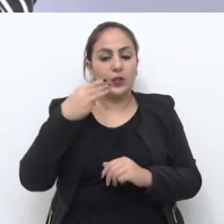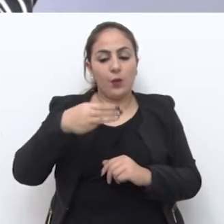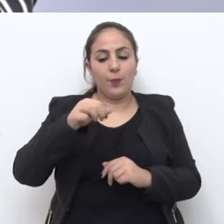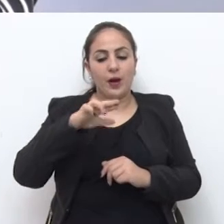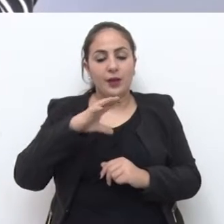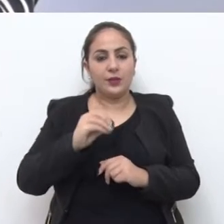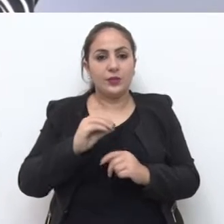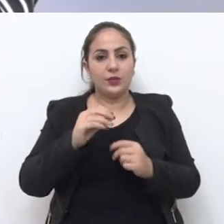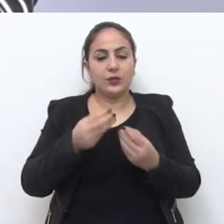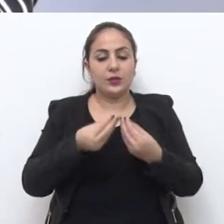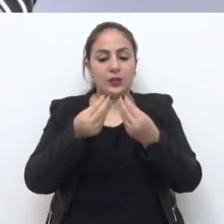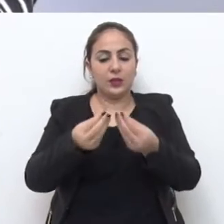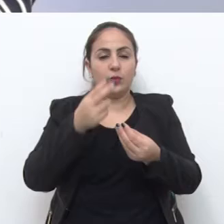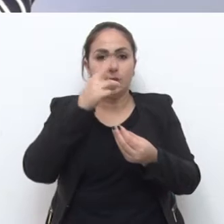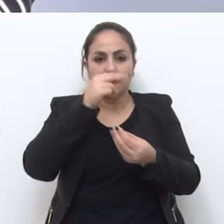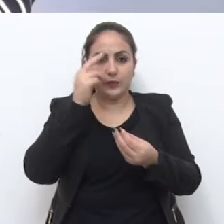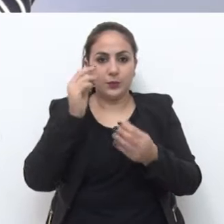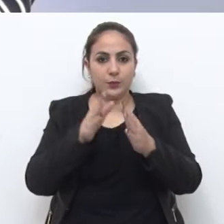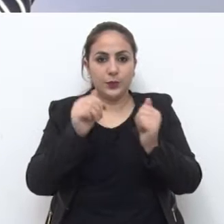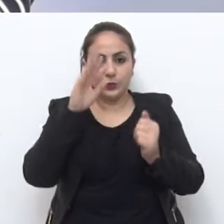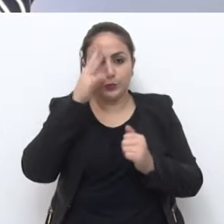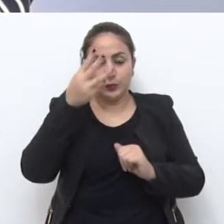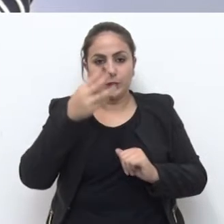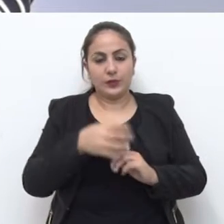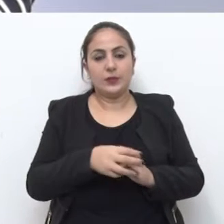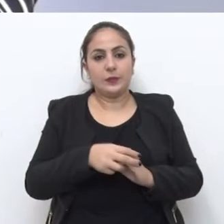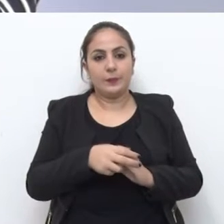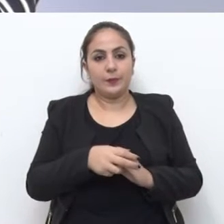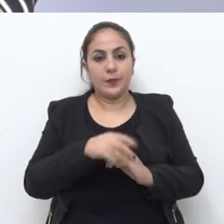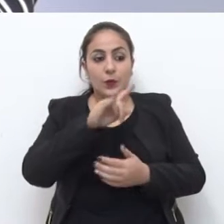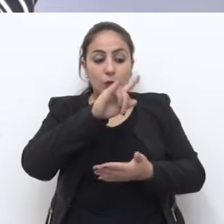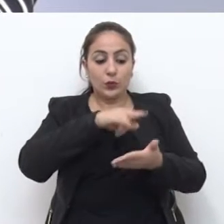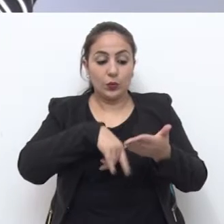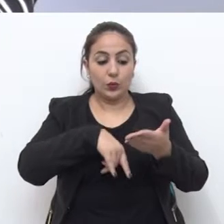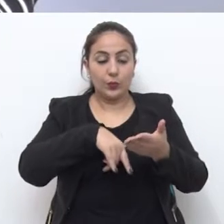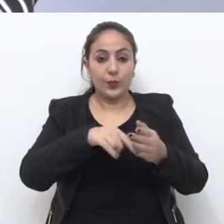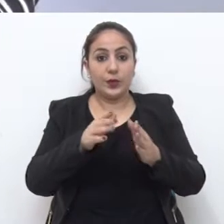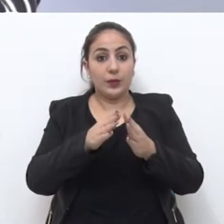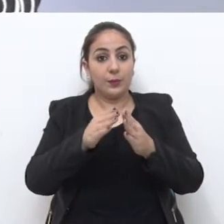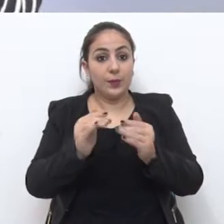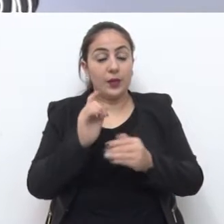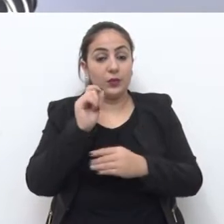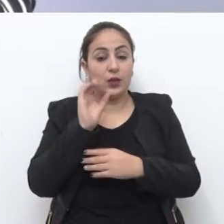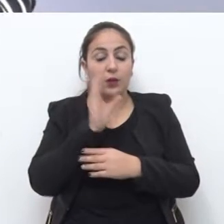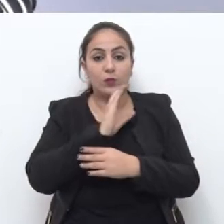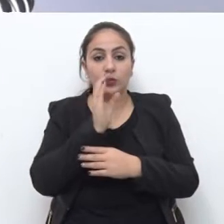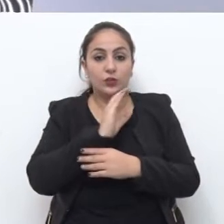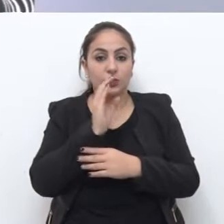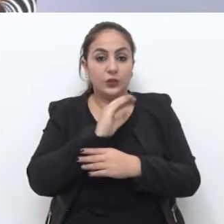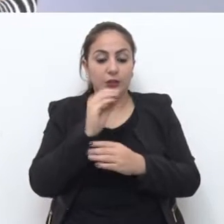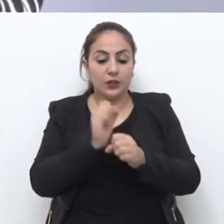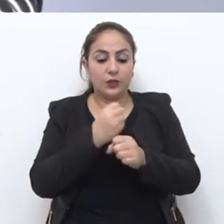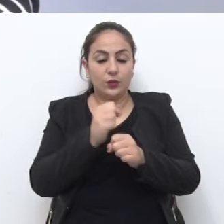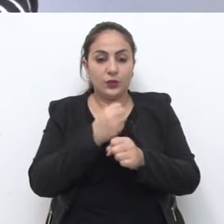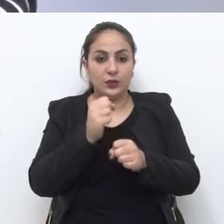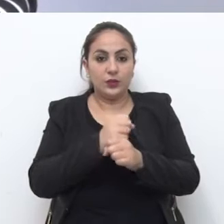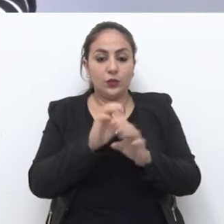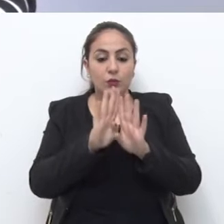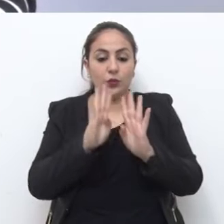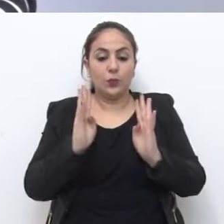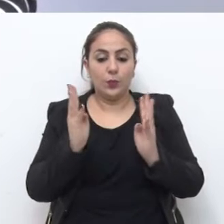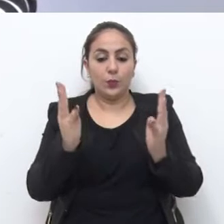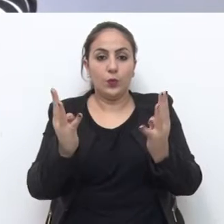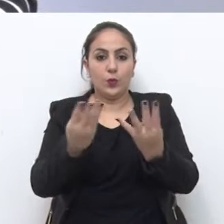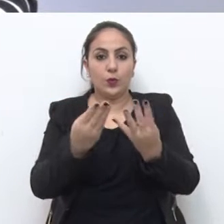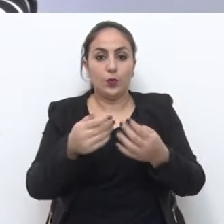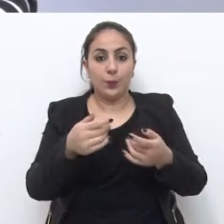Patucci apresentou ao Executivo um pedido de providências. No documento, ele solicita com urgência a construção de um